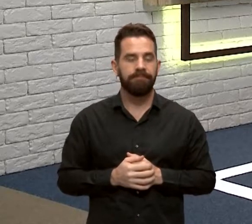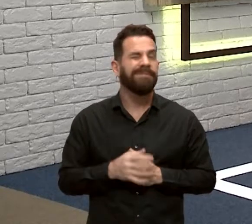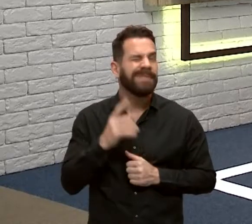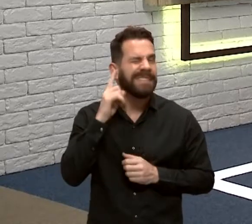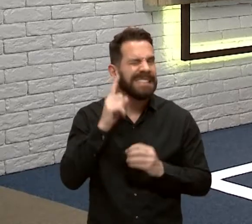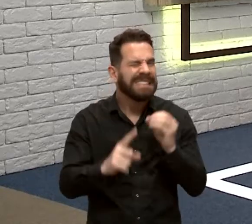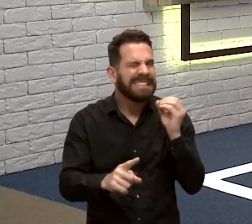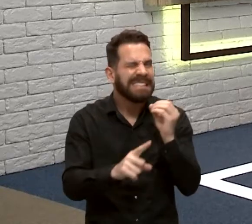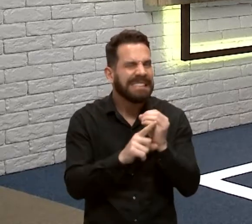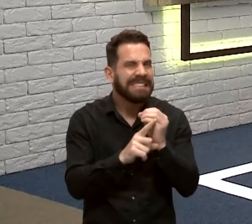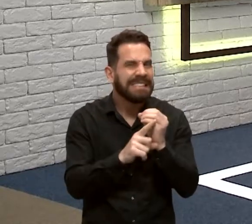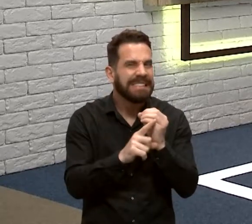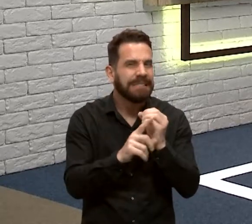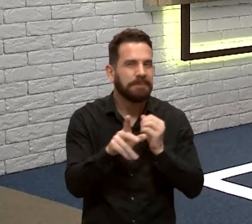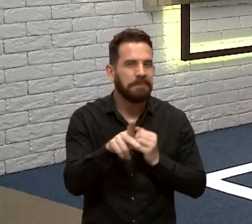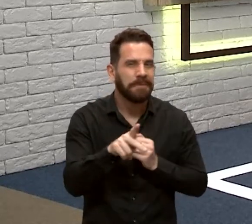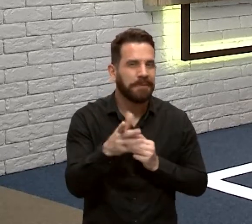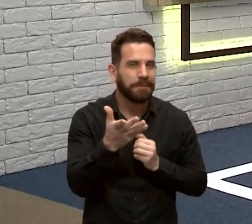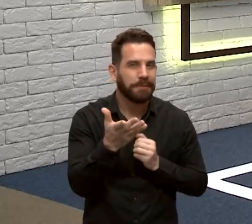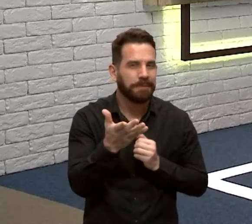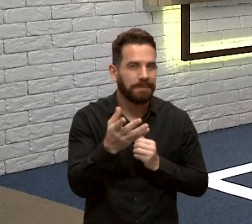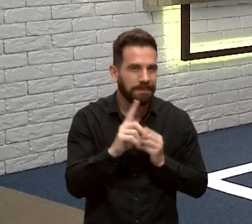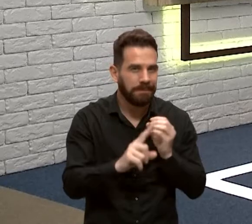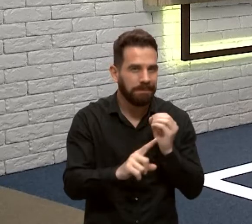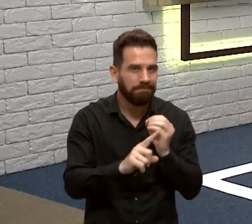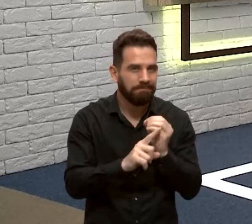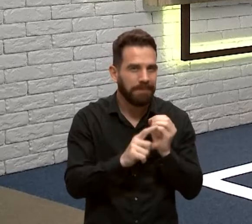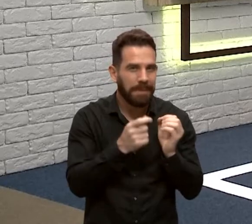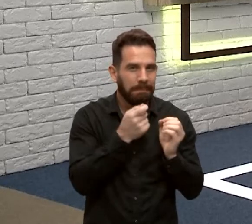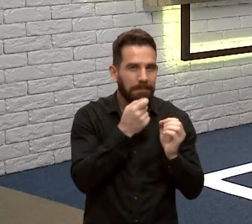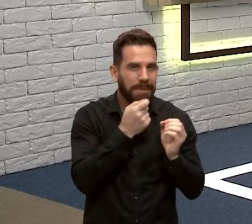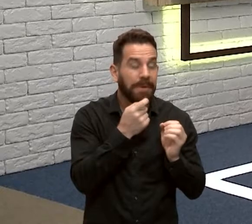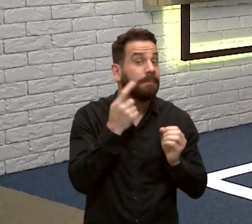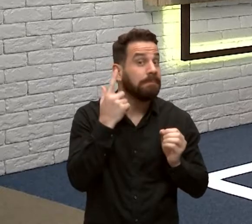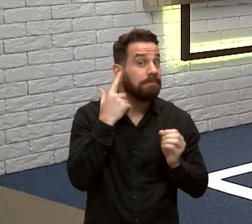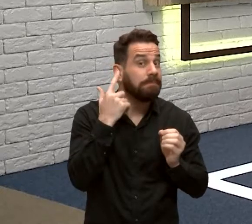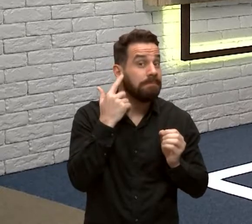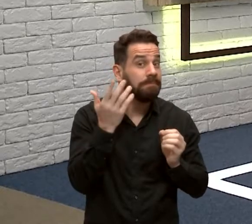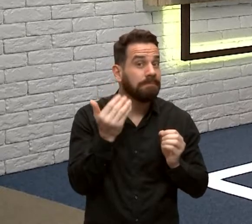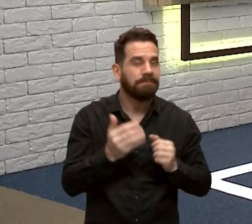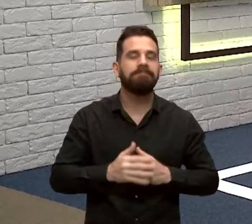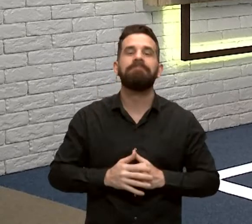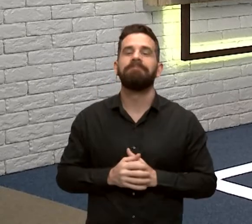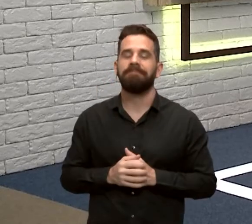Seu microfone, professor. Nós queremos te ouvir.